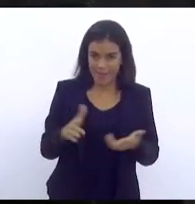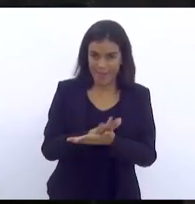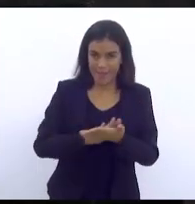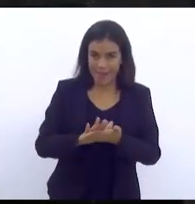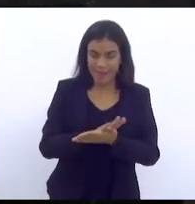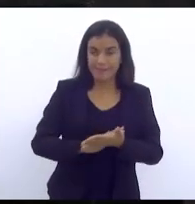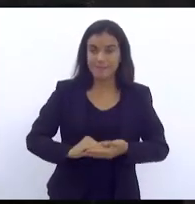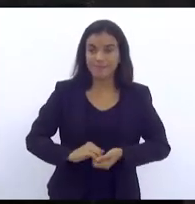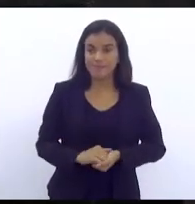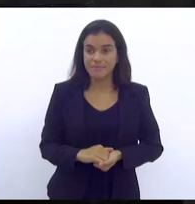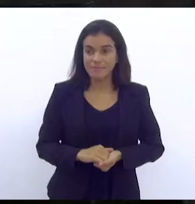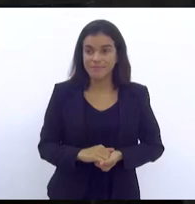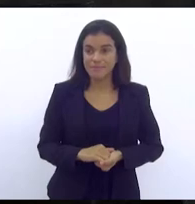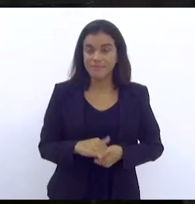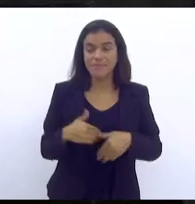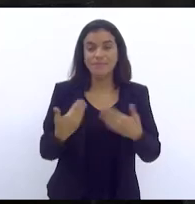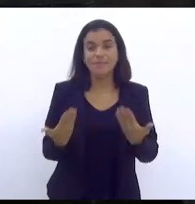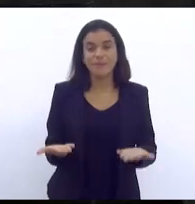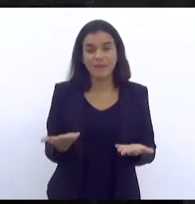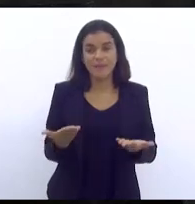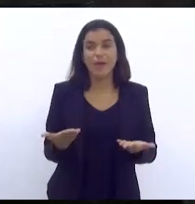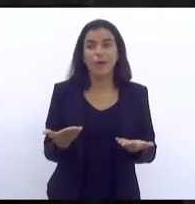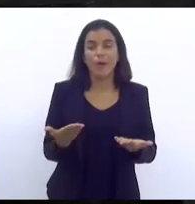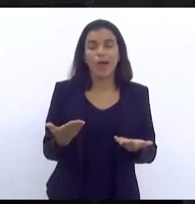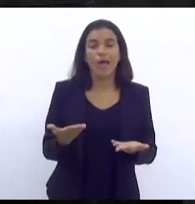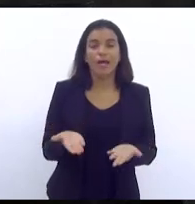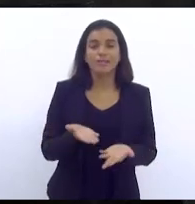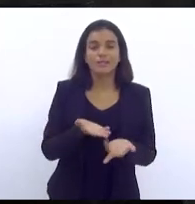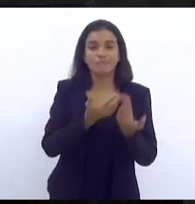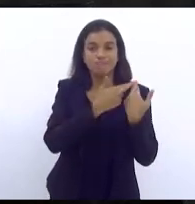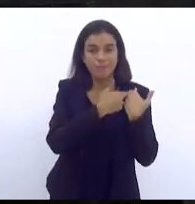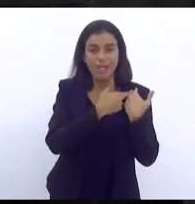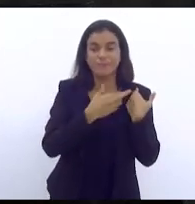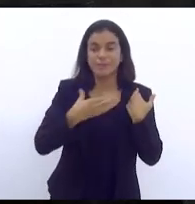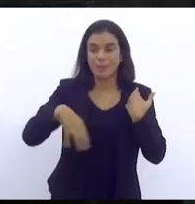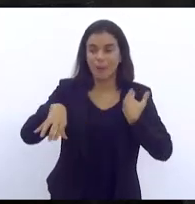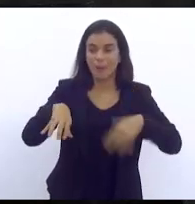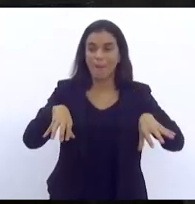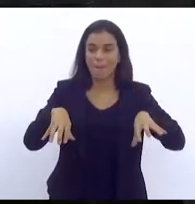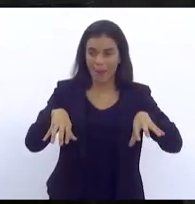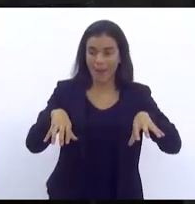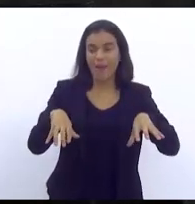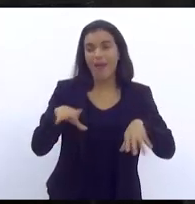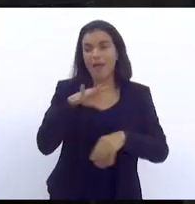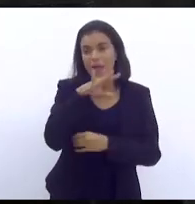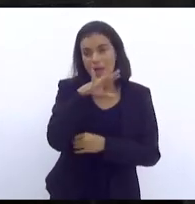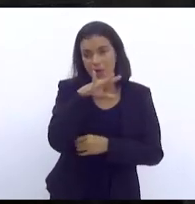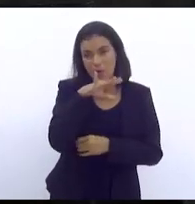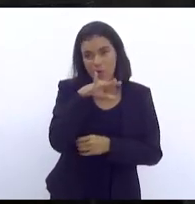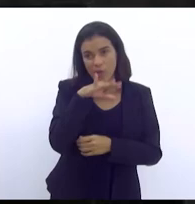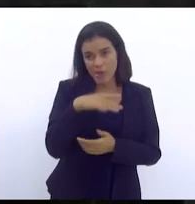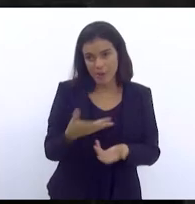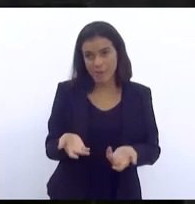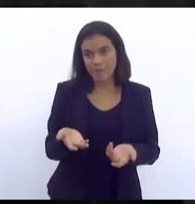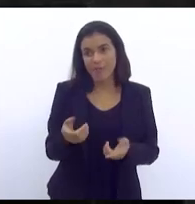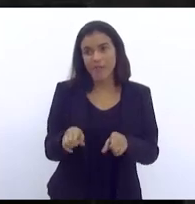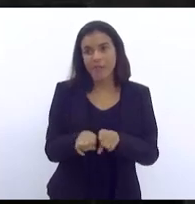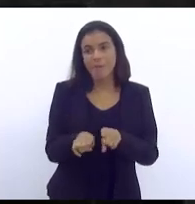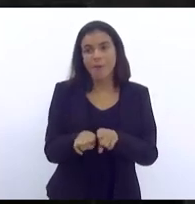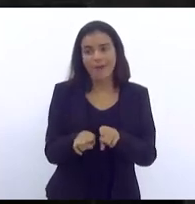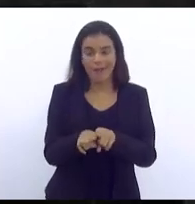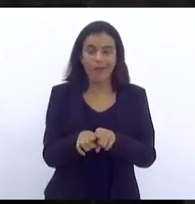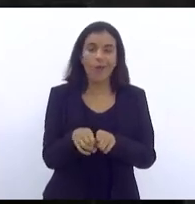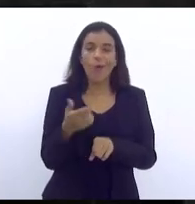dos Municípios Então essa fragmentação de responsabilidades que a gente tá vendo É também muito ruim e é uma outra forma de